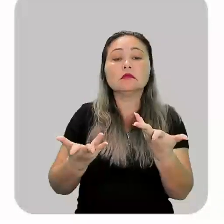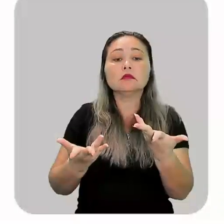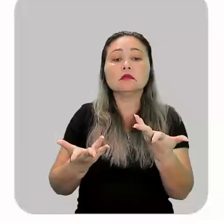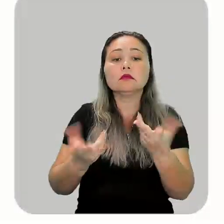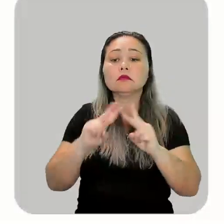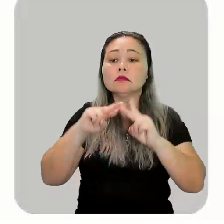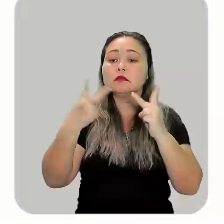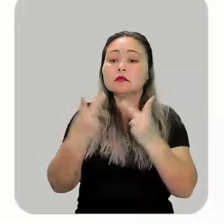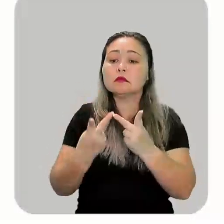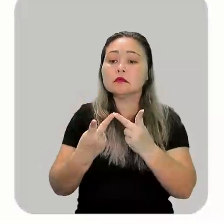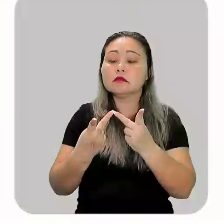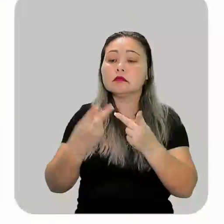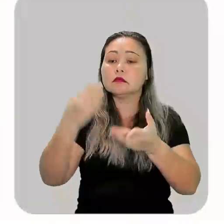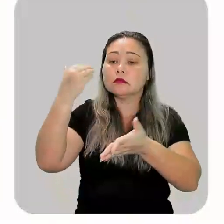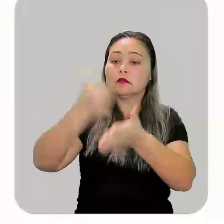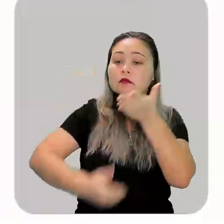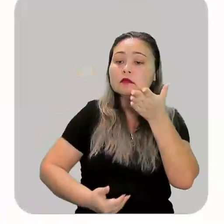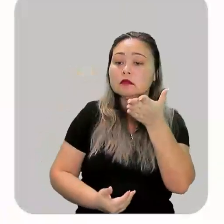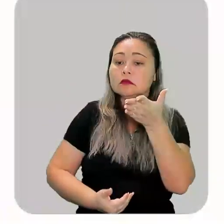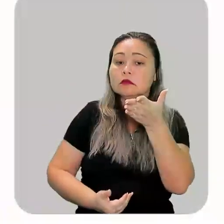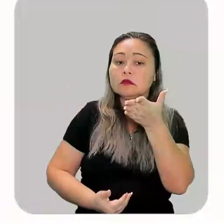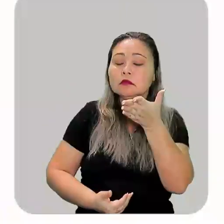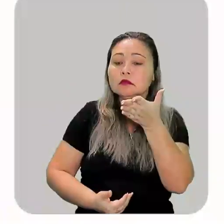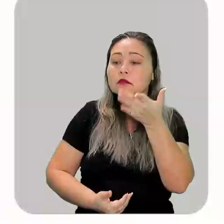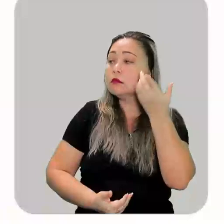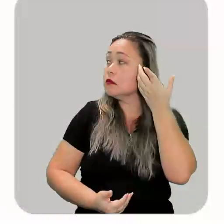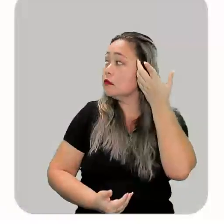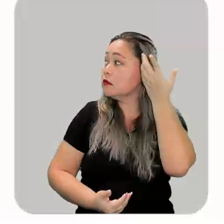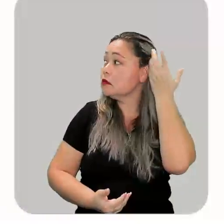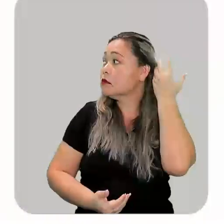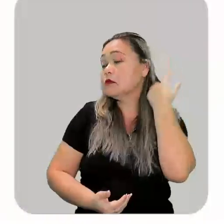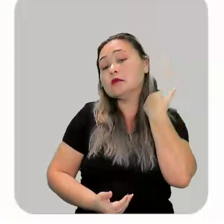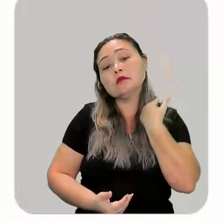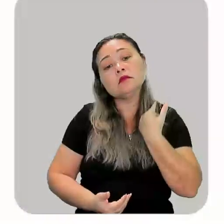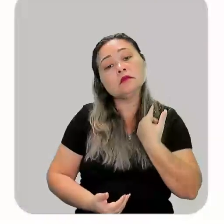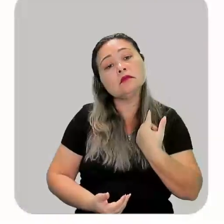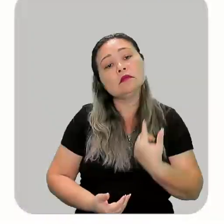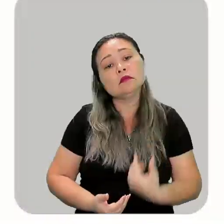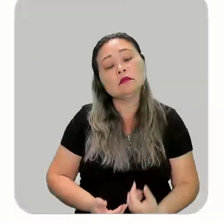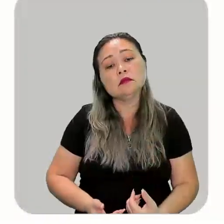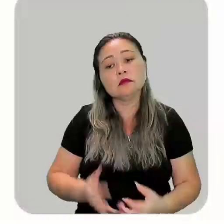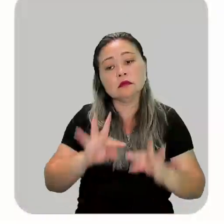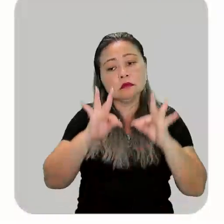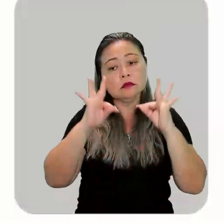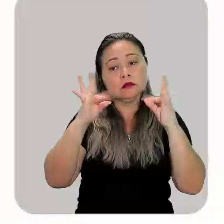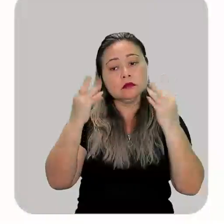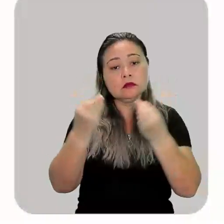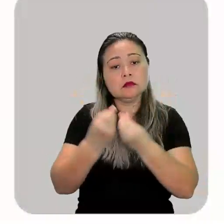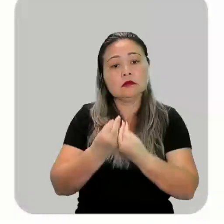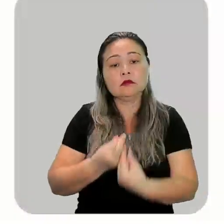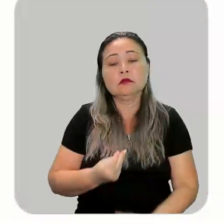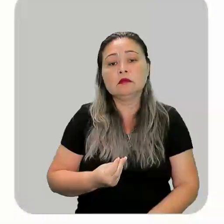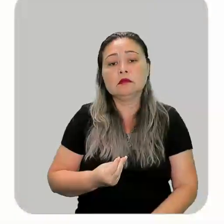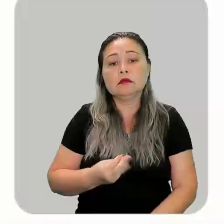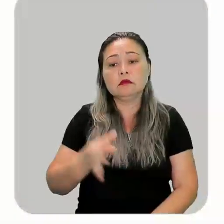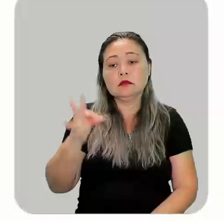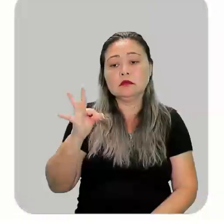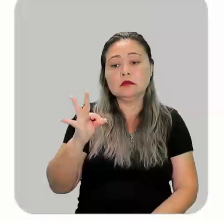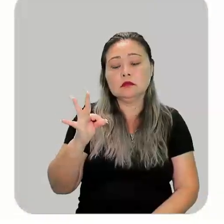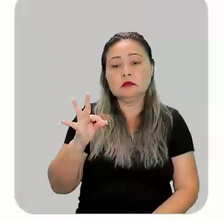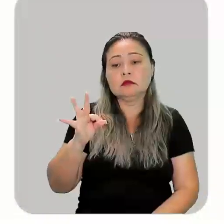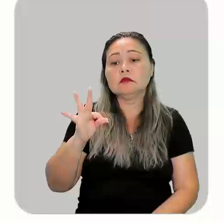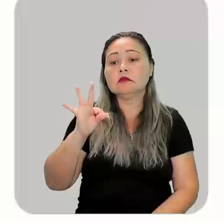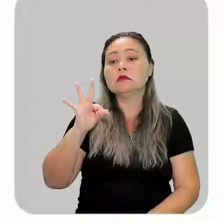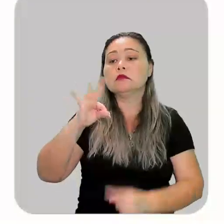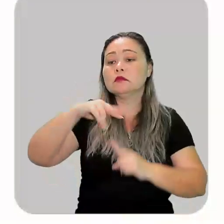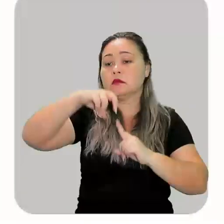O volume total menos... Não, o volume, vamos melhor, né? O volume total, vamos colocar assim, né? Quem vai ser o volume total? Vai ser o volume